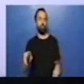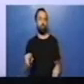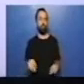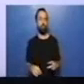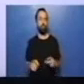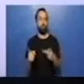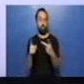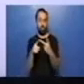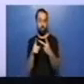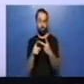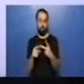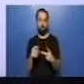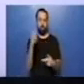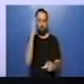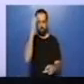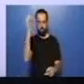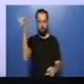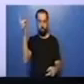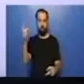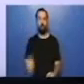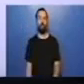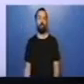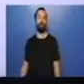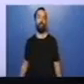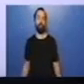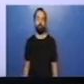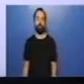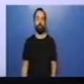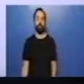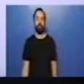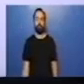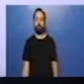aqui sai bem mais rápido e é bem mais fácil.